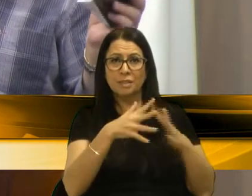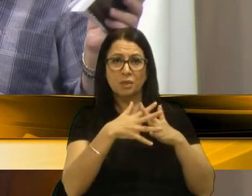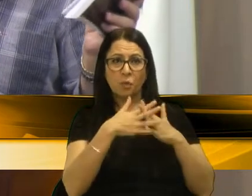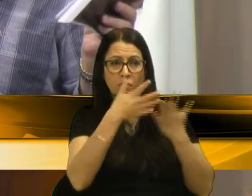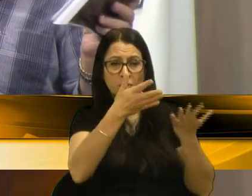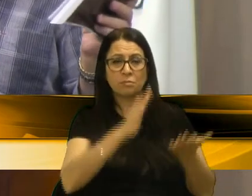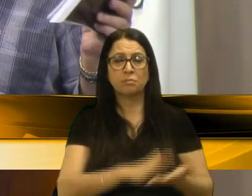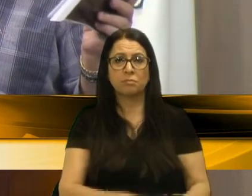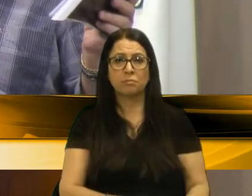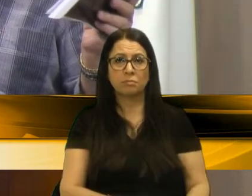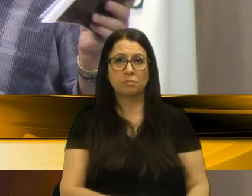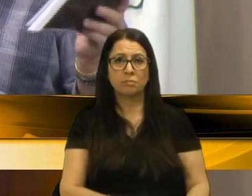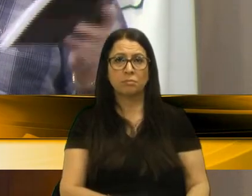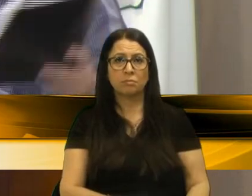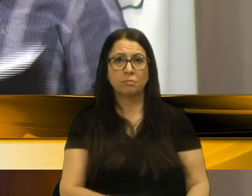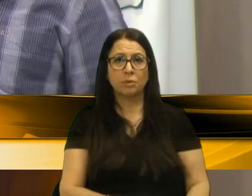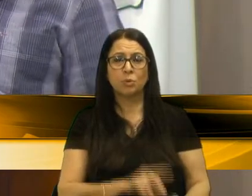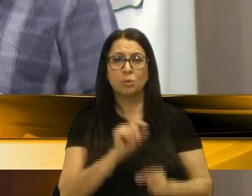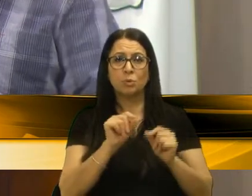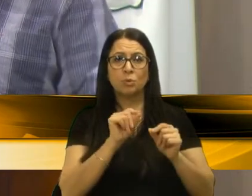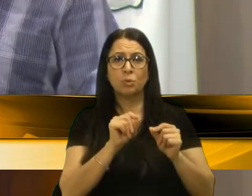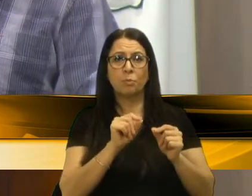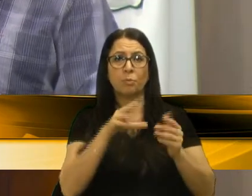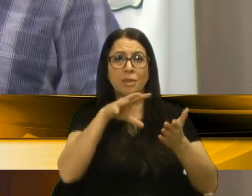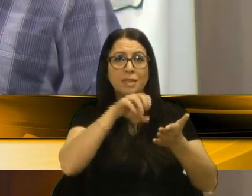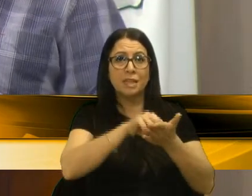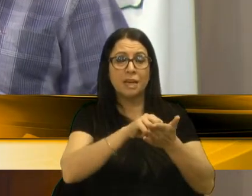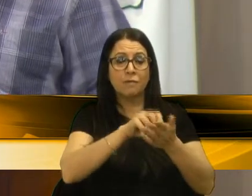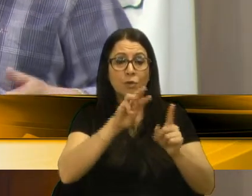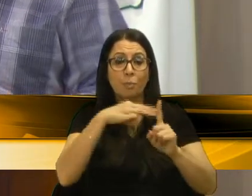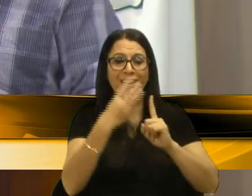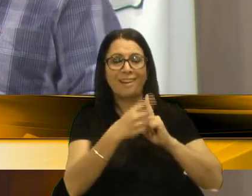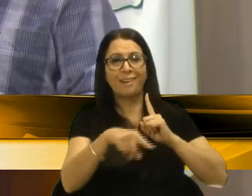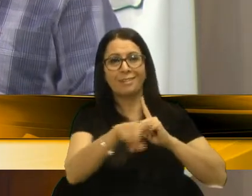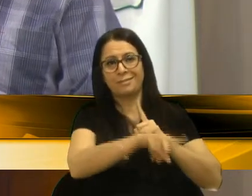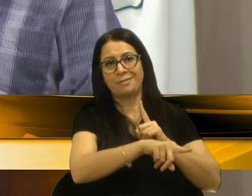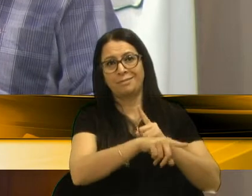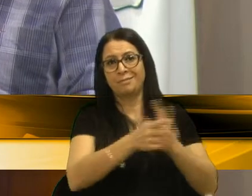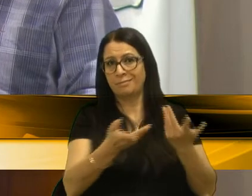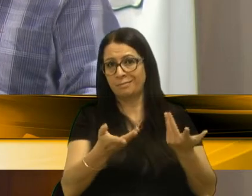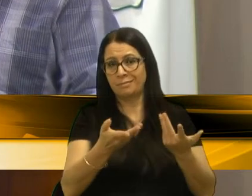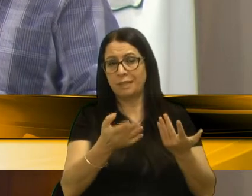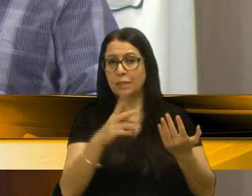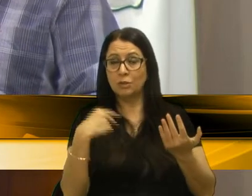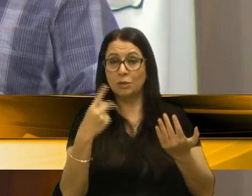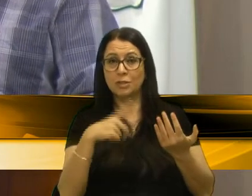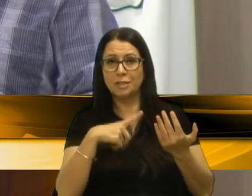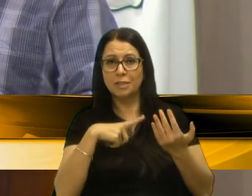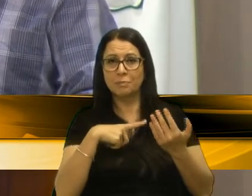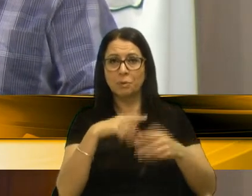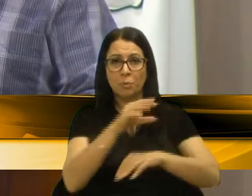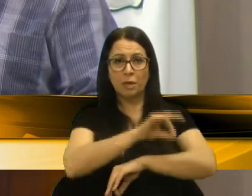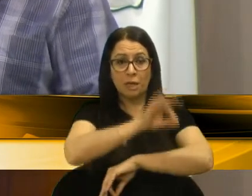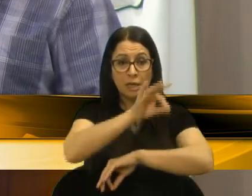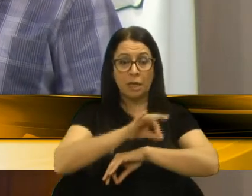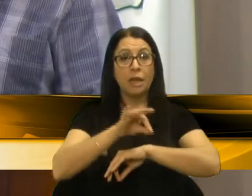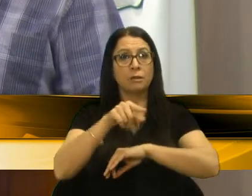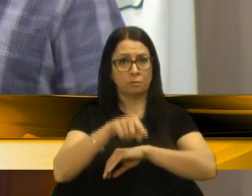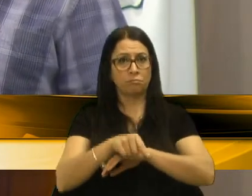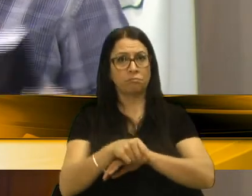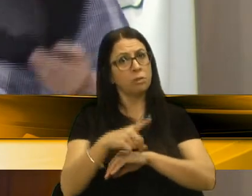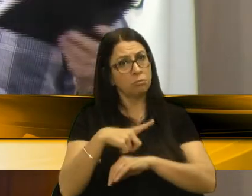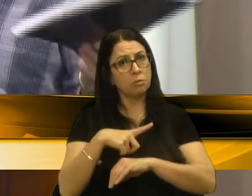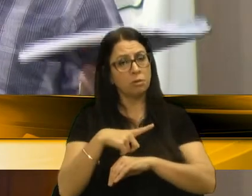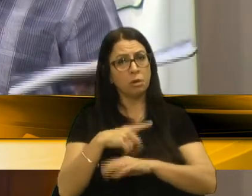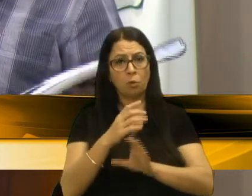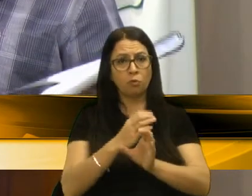aqui, em cima de uma reserva de mercado. Eles, bom, se nós temos que ter um arquiteto e urbanista, tem que ter